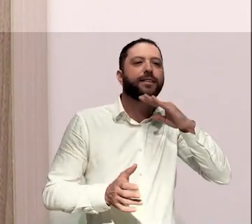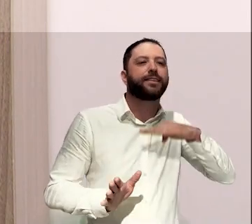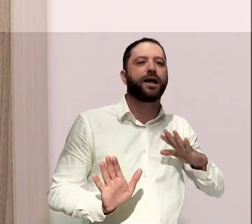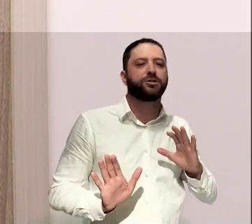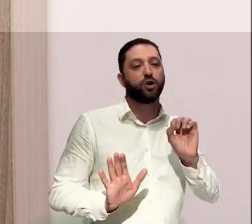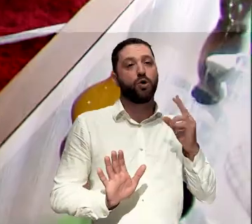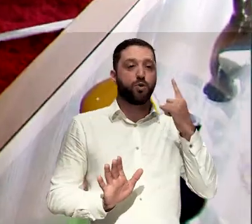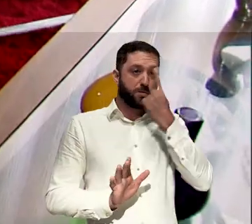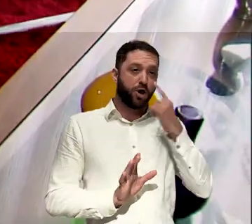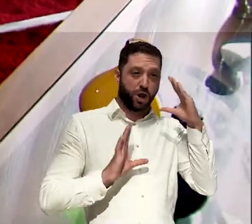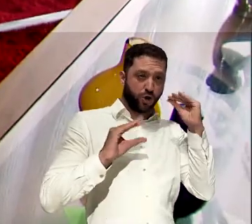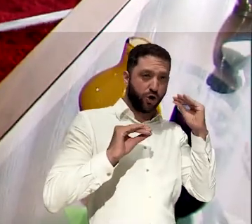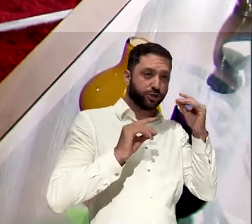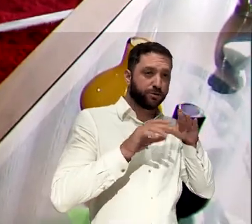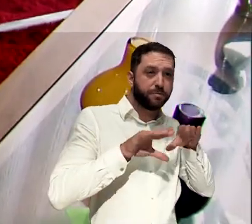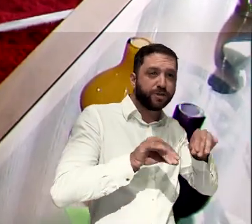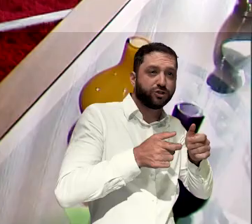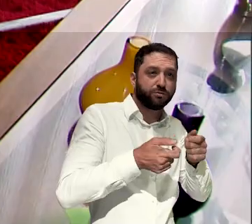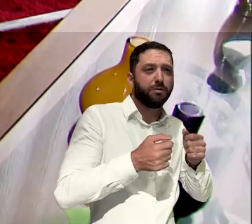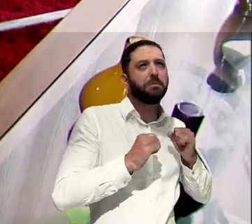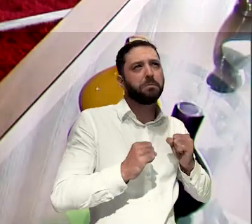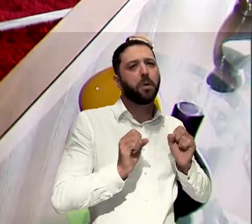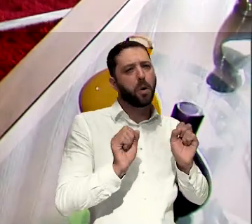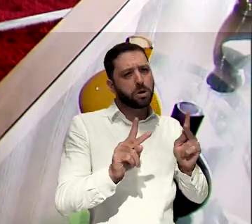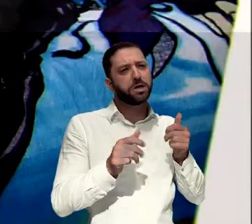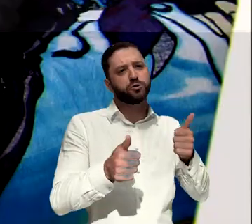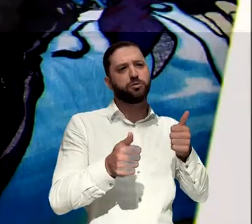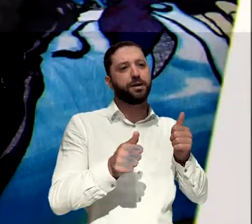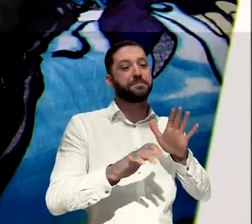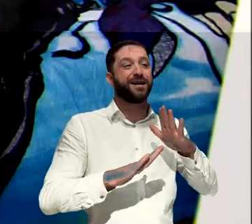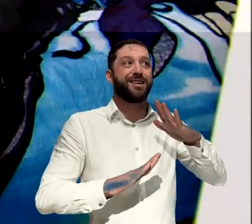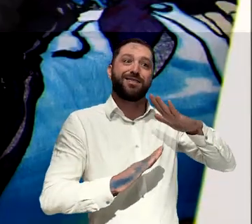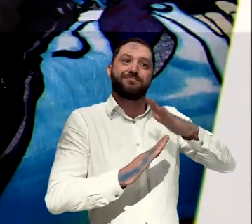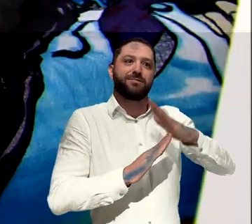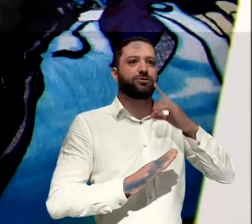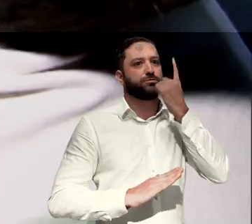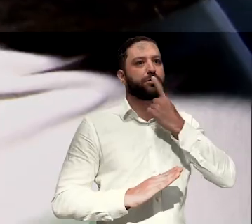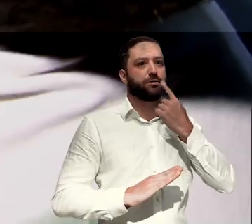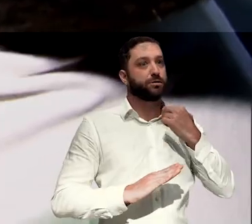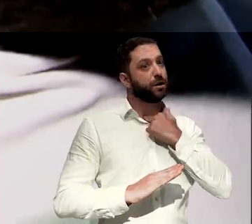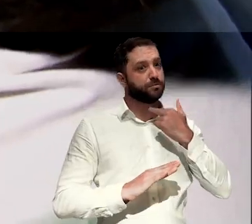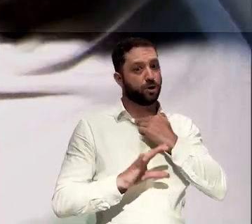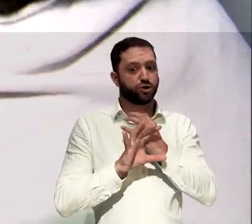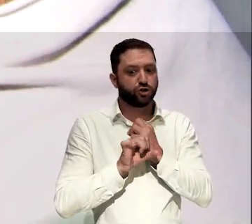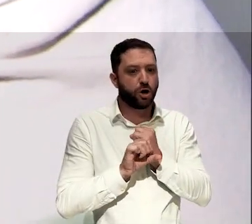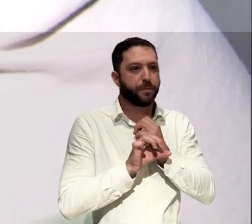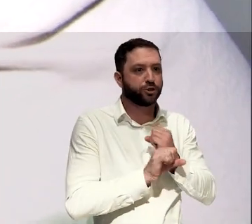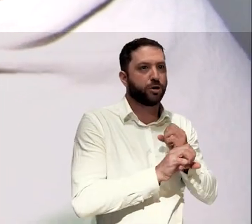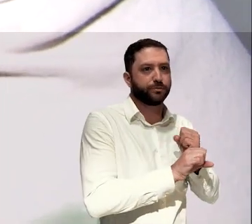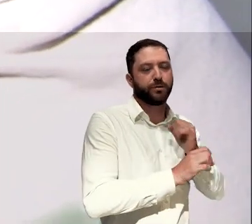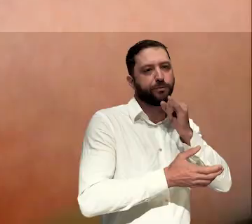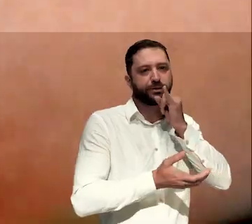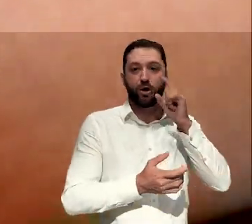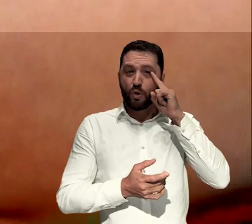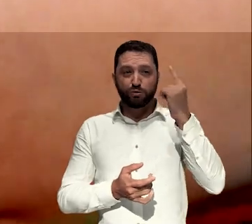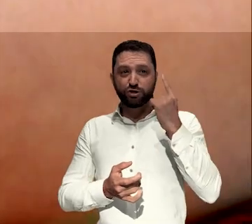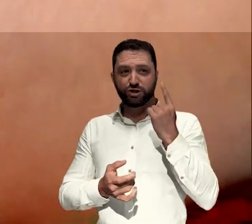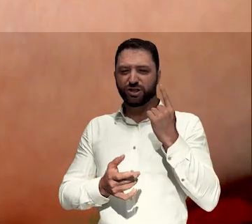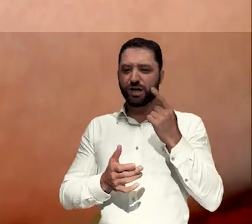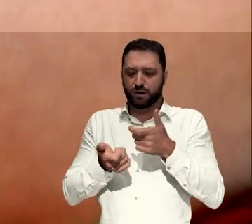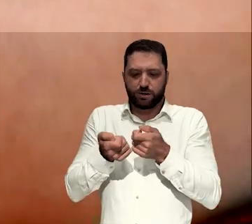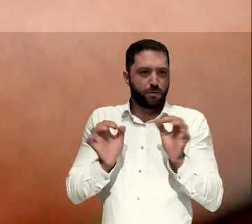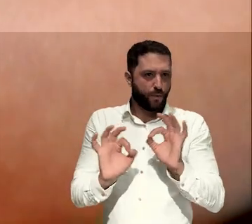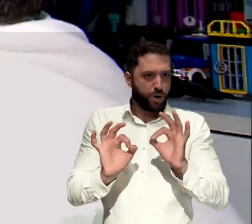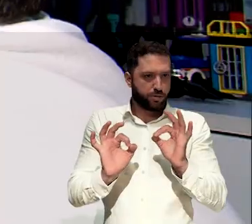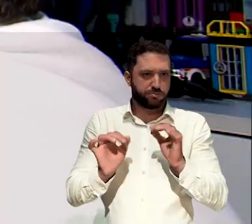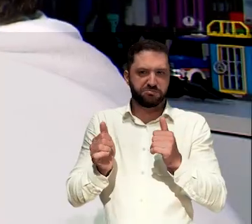tarde, 1 hora durante a noite, tudo bem, desde que não ultrapasse e não seja cumulativo. Porque se no dia anterior ela